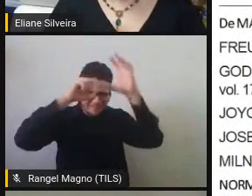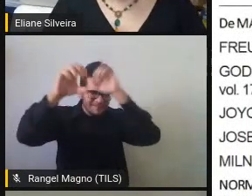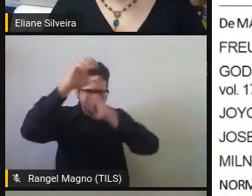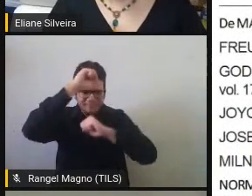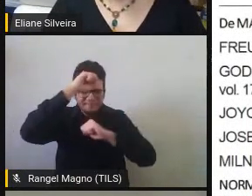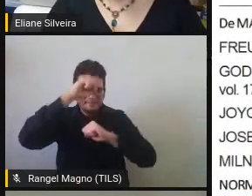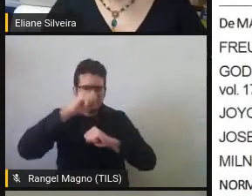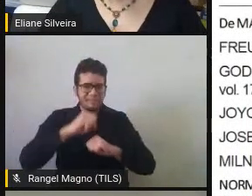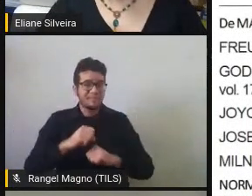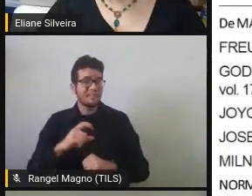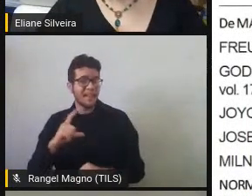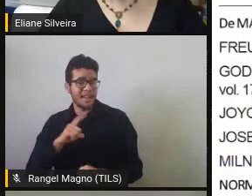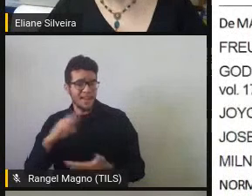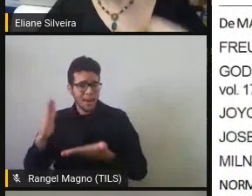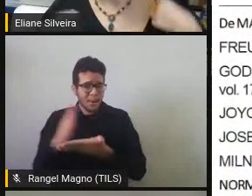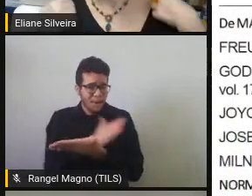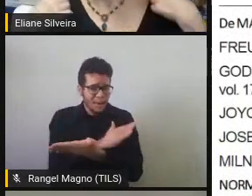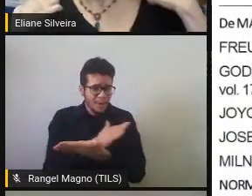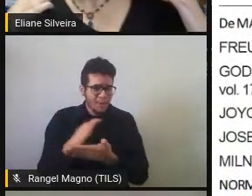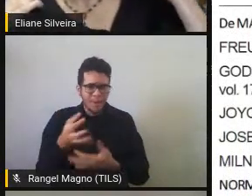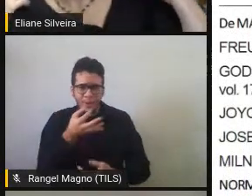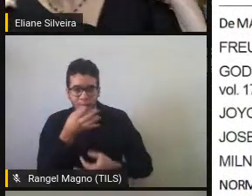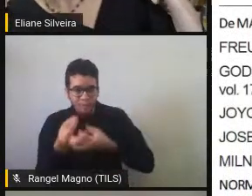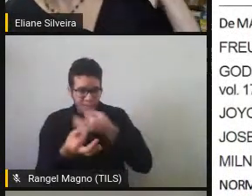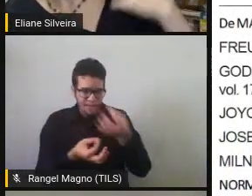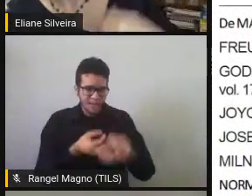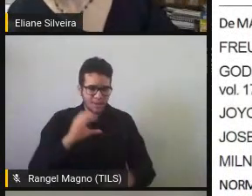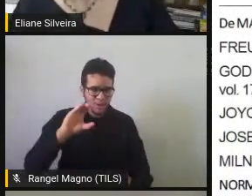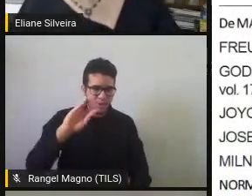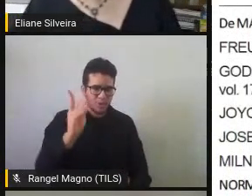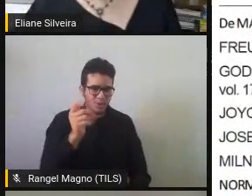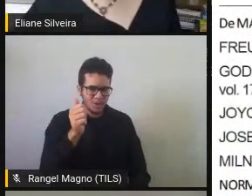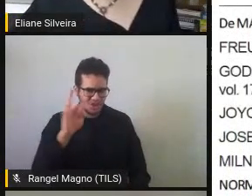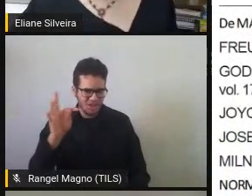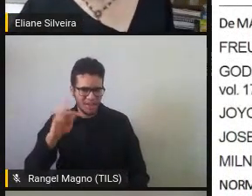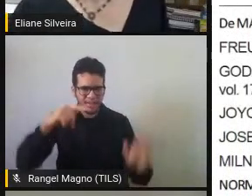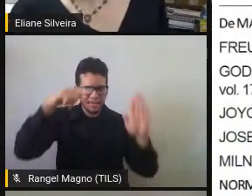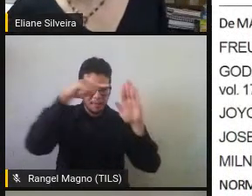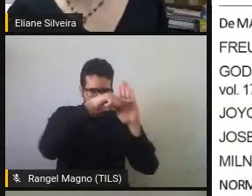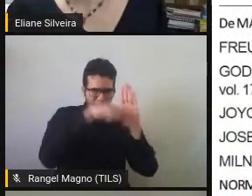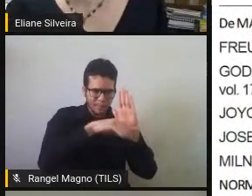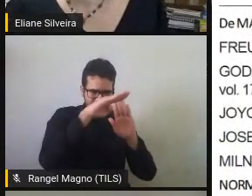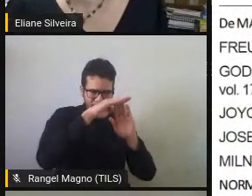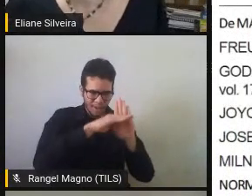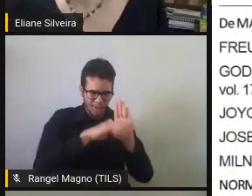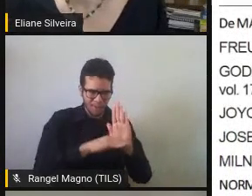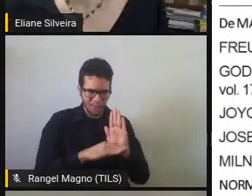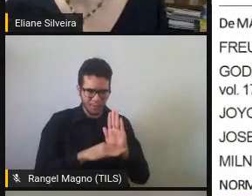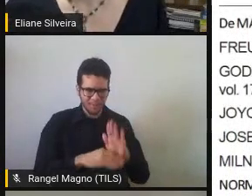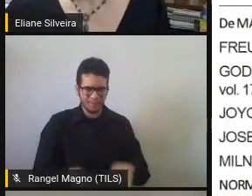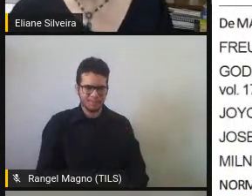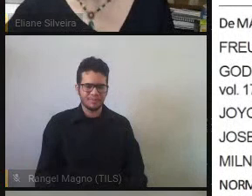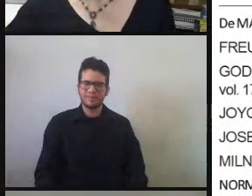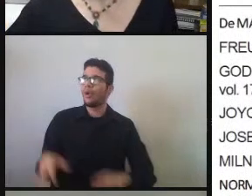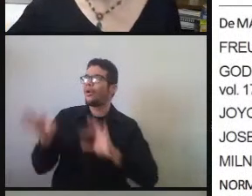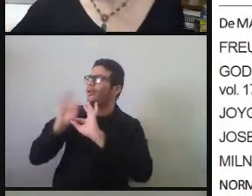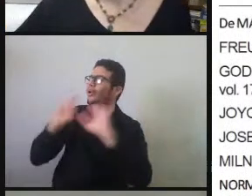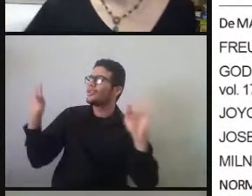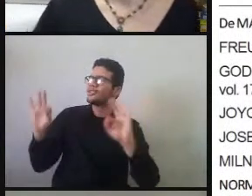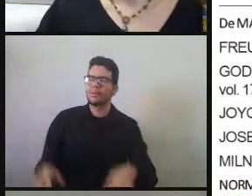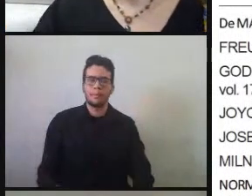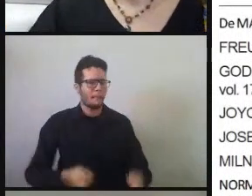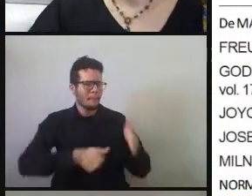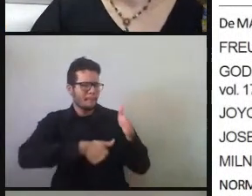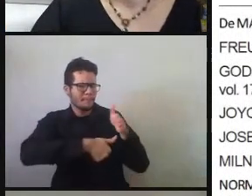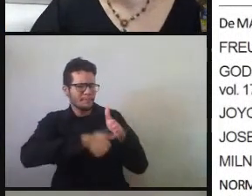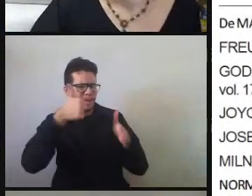aqui alguns comentários né e algumas perguntas ah que ótimo o primeiro comentário